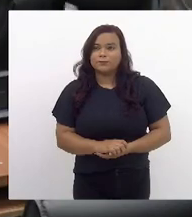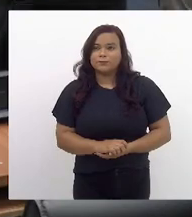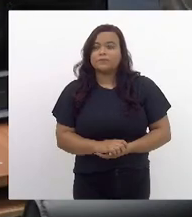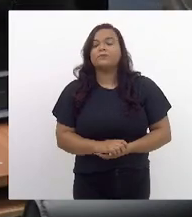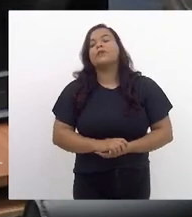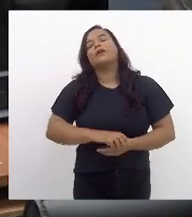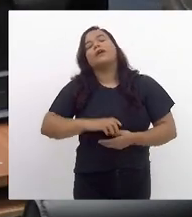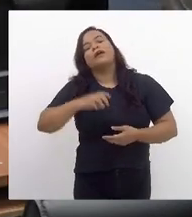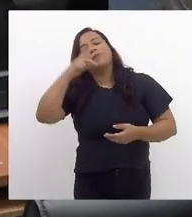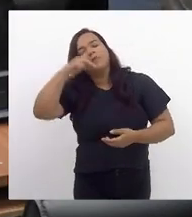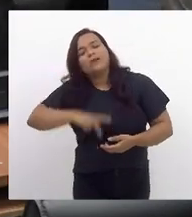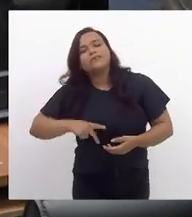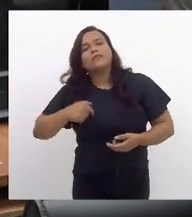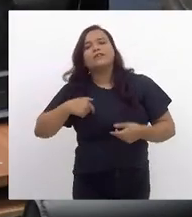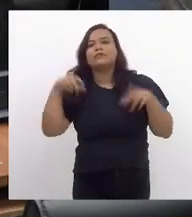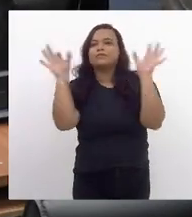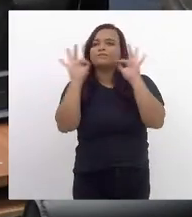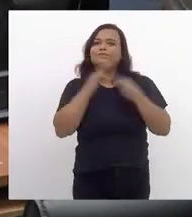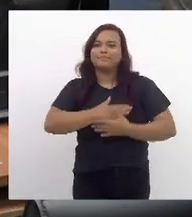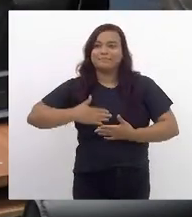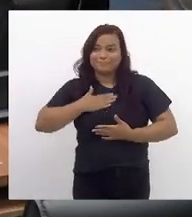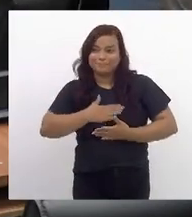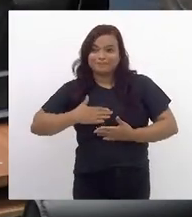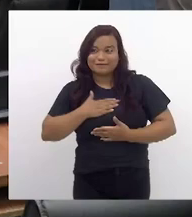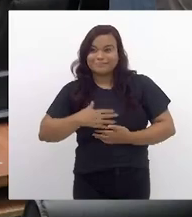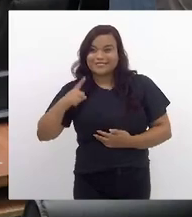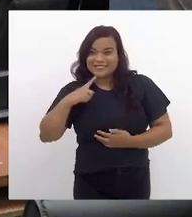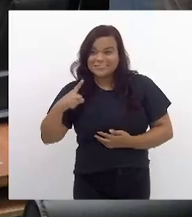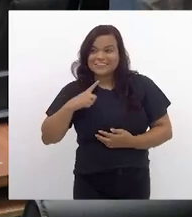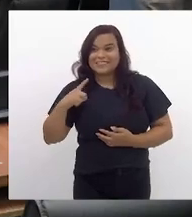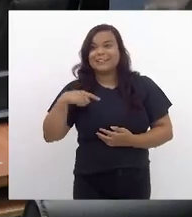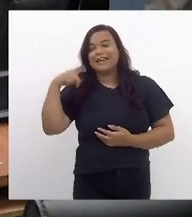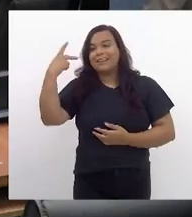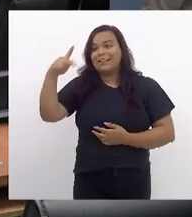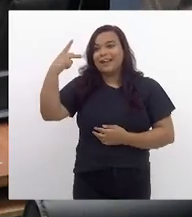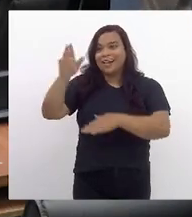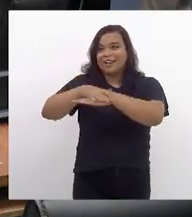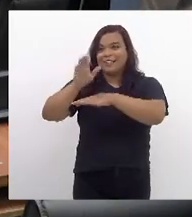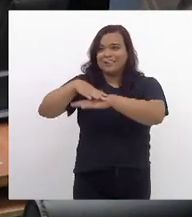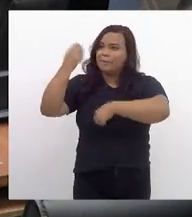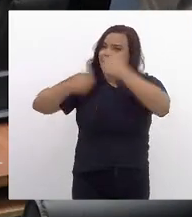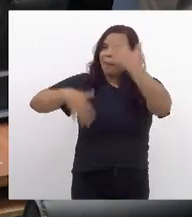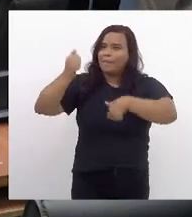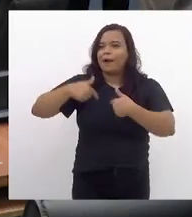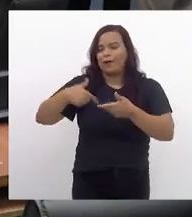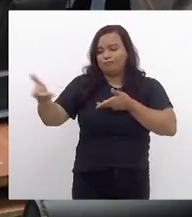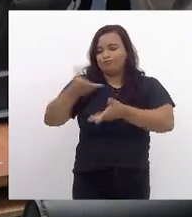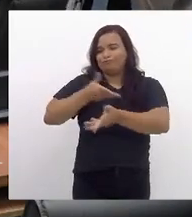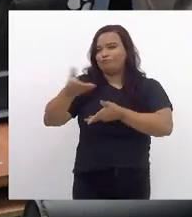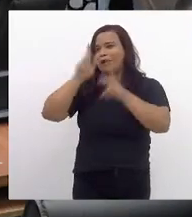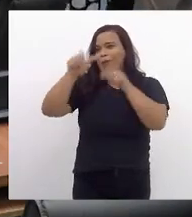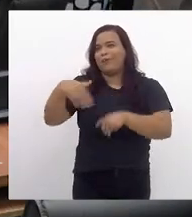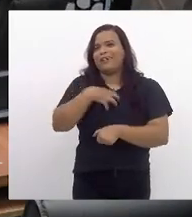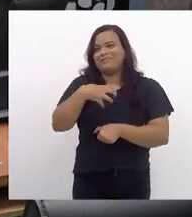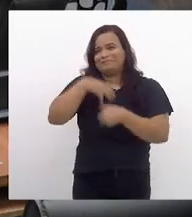Muito lisonjeado e muito feliz de ouvir essas palavras deles, porque a recíproca é verdadeira. Muito obrigado.